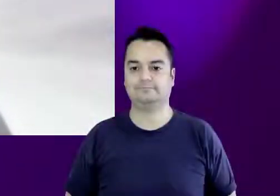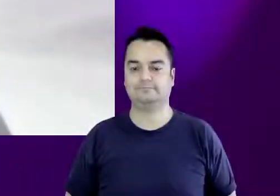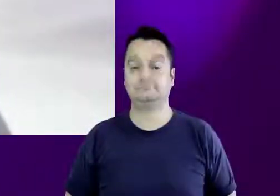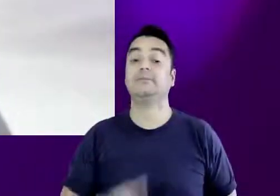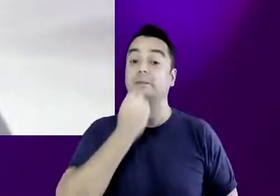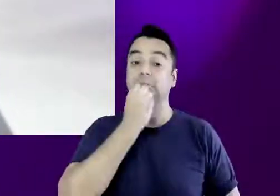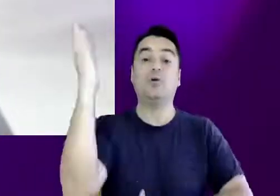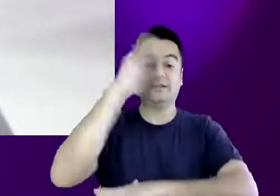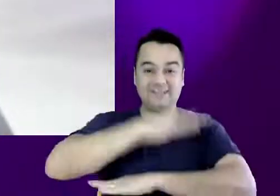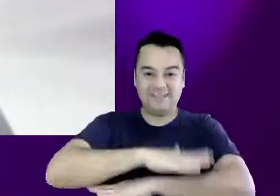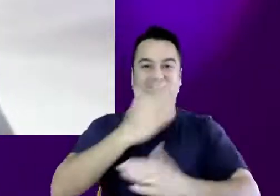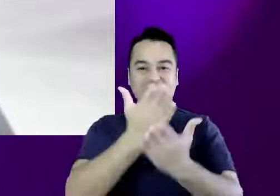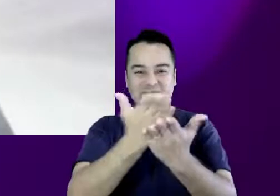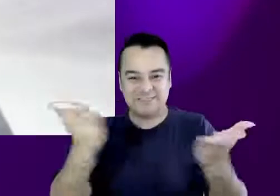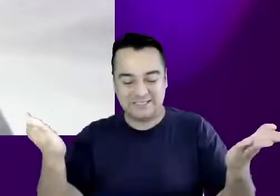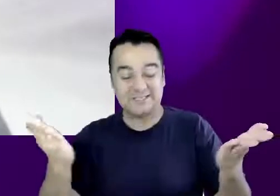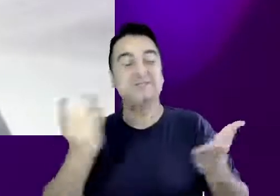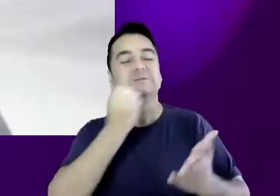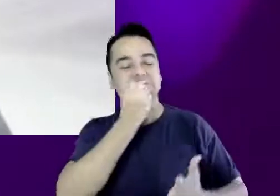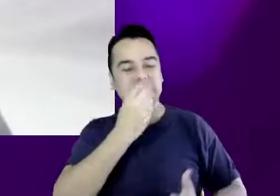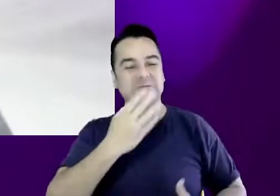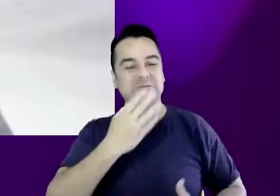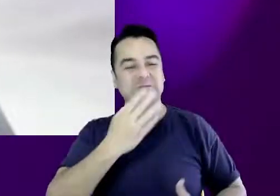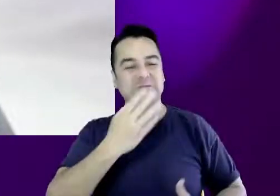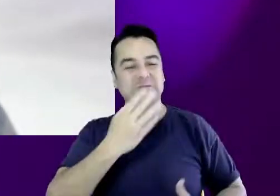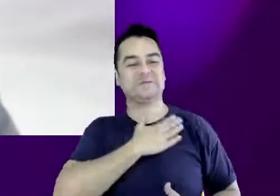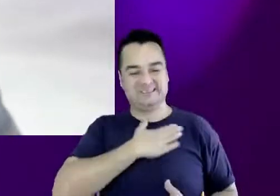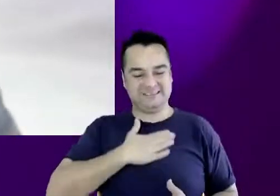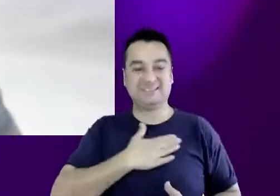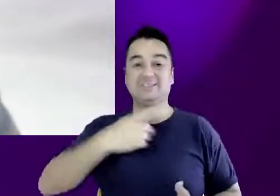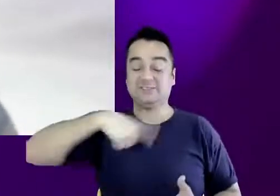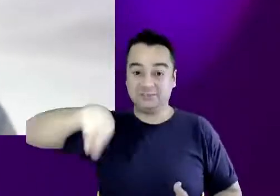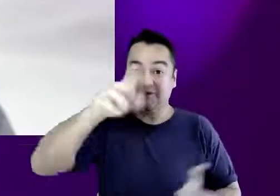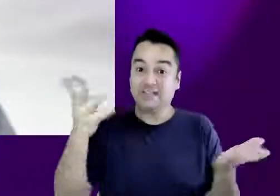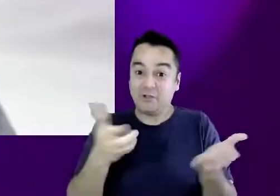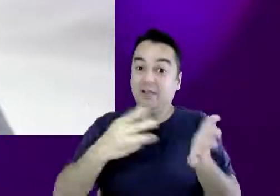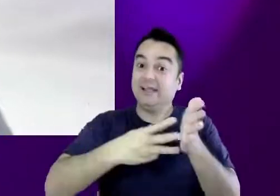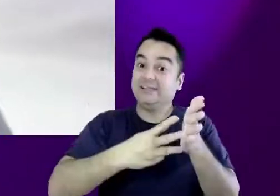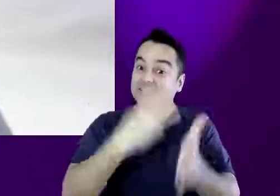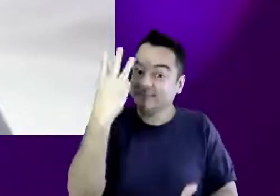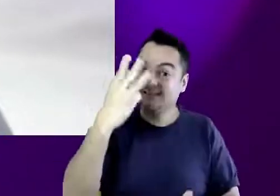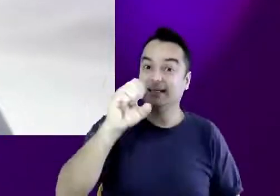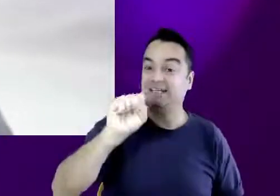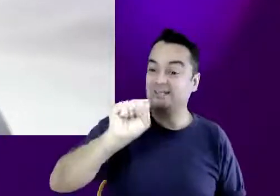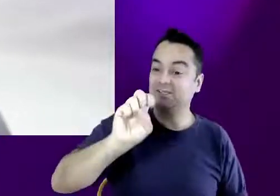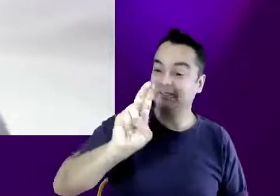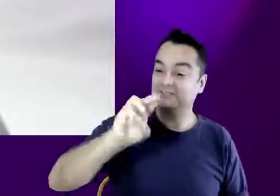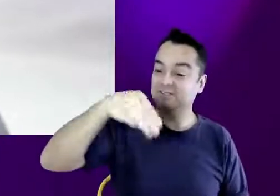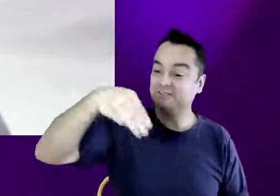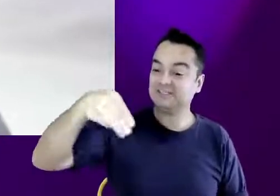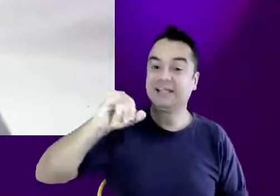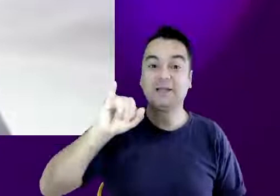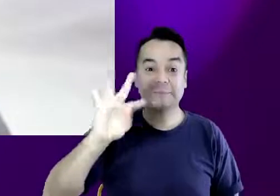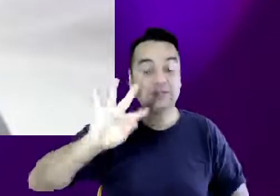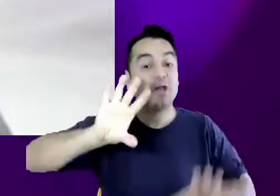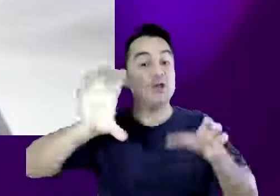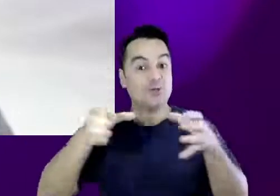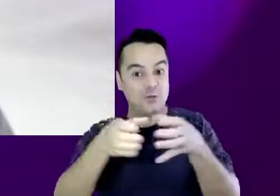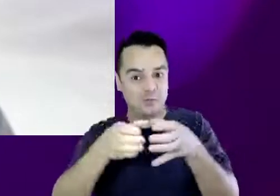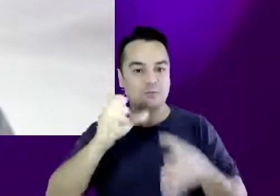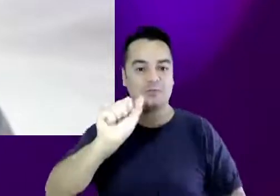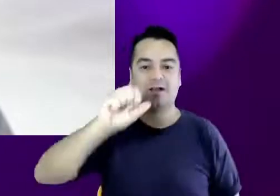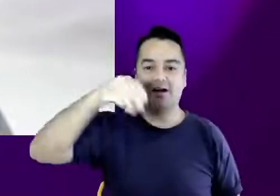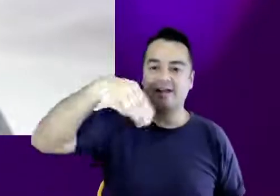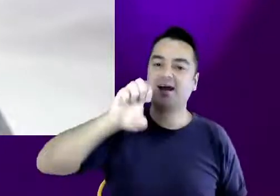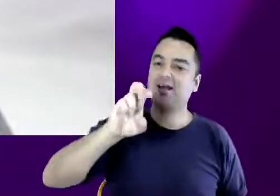boa tarde a todos. É com o maior prazer que vamos fazer nosso terceiro Summit Internacional do Grupo Américas. E hoje nós vamos ter